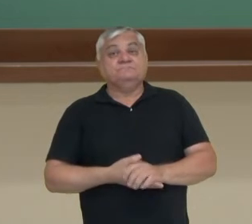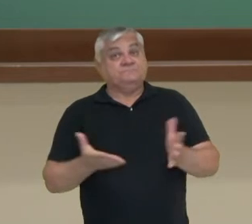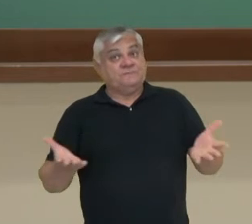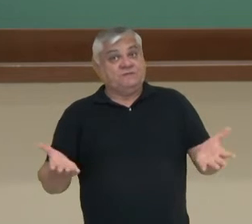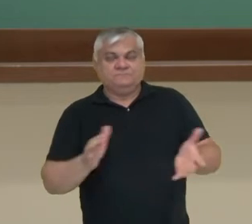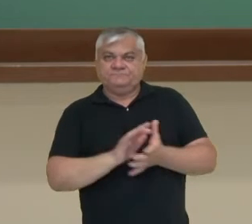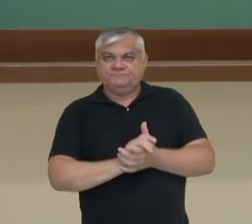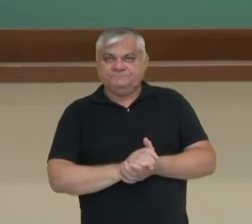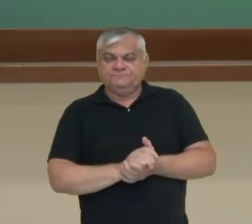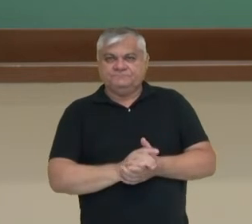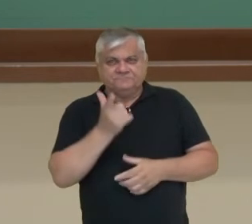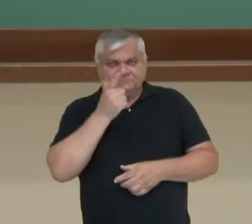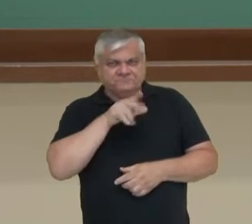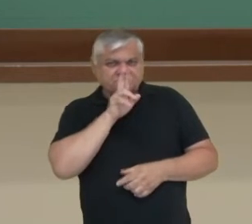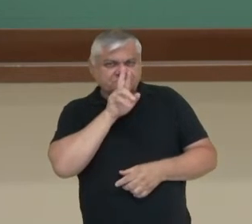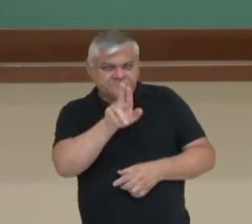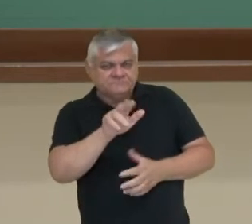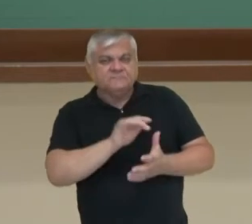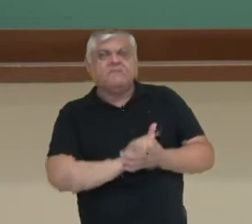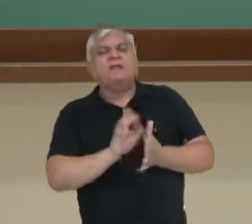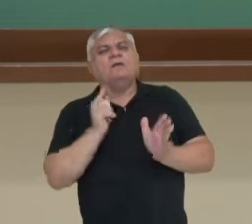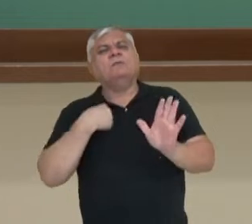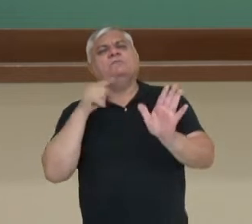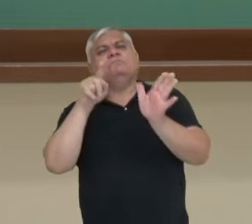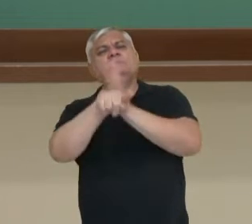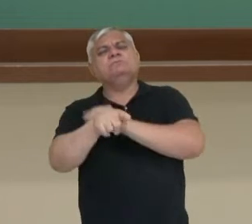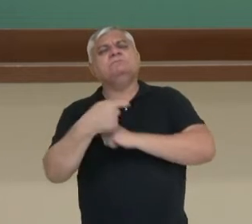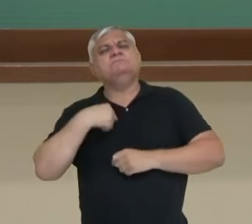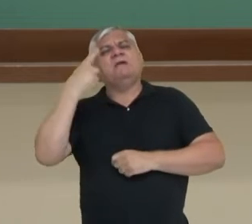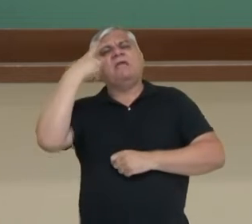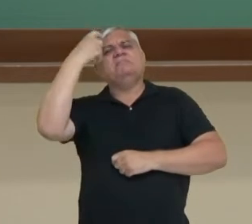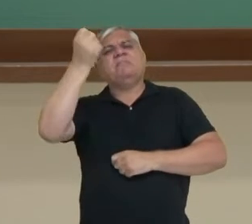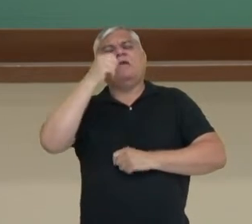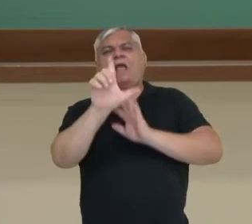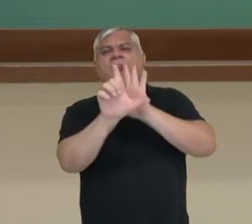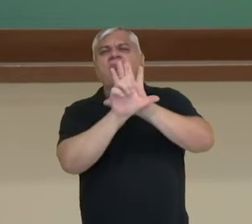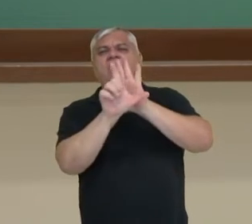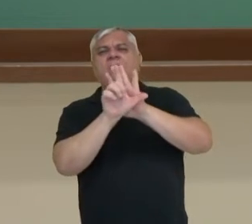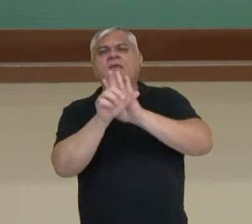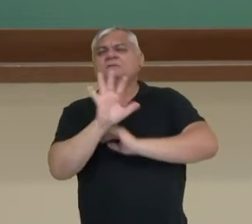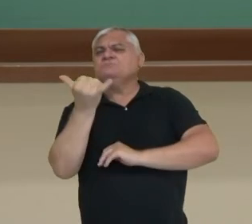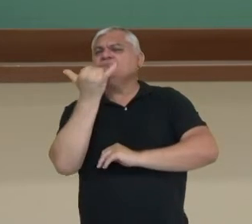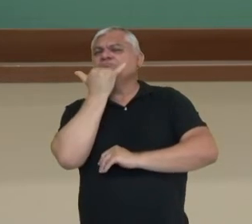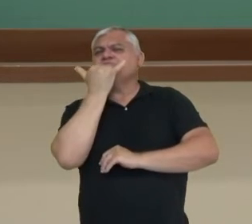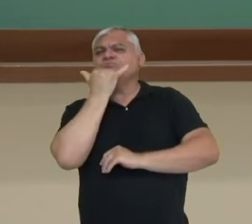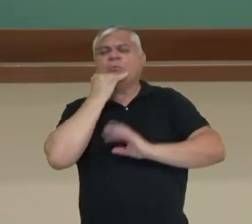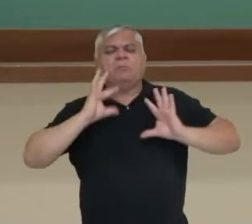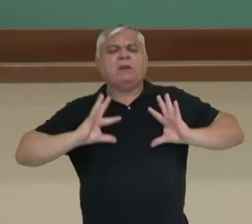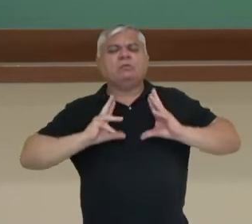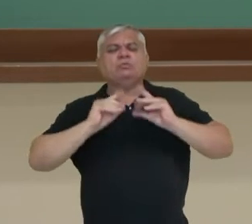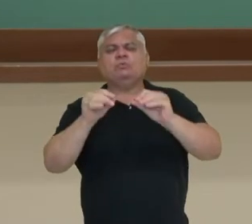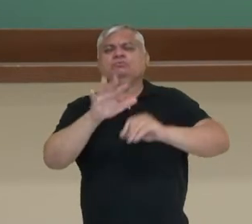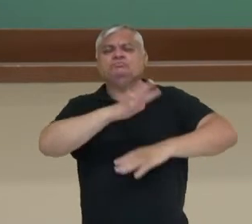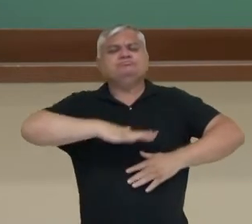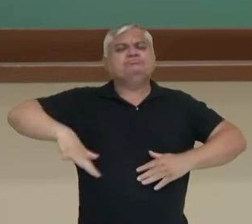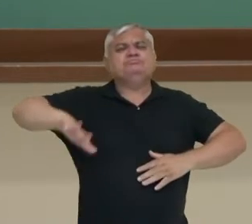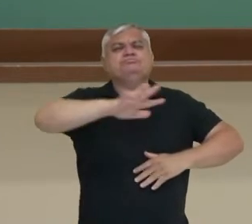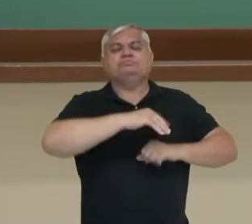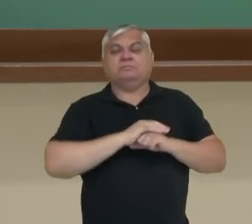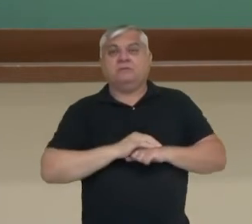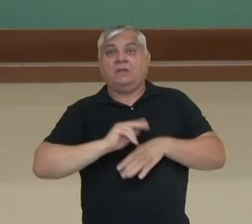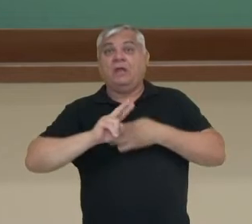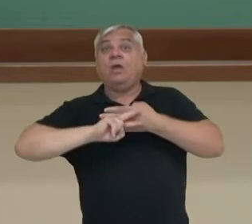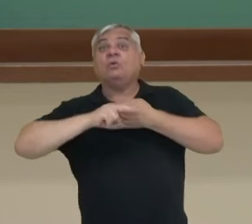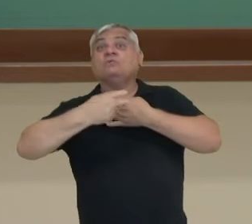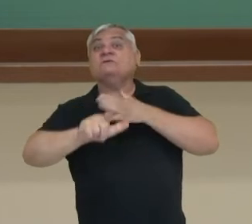Então, pessoal, conseguiram responder? Eu perguntei sobre a ideia de uma anistia ampla, geral e irrestrita. Quais as consequências que essa lei